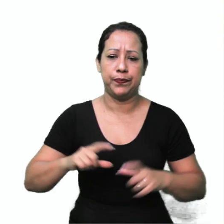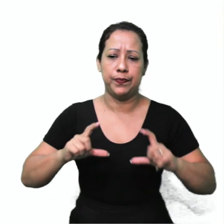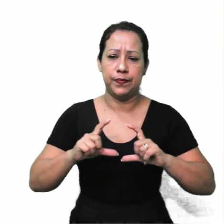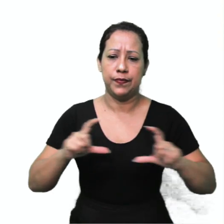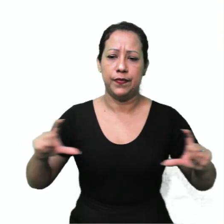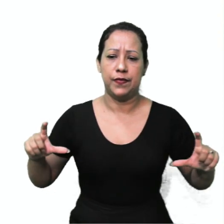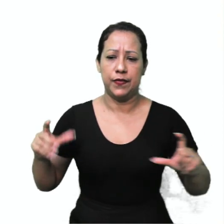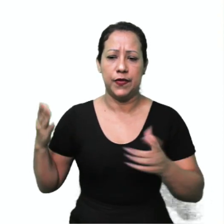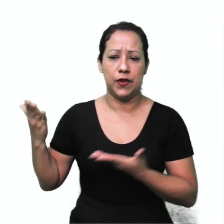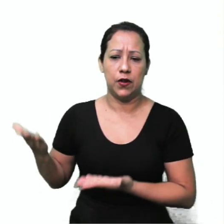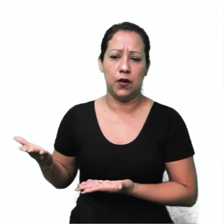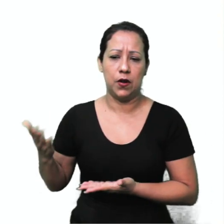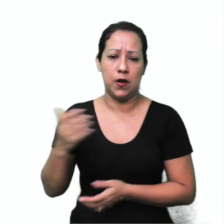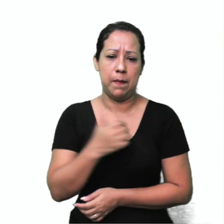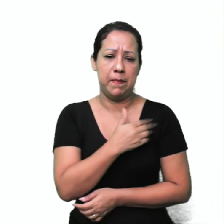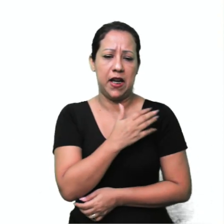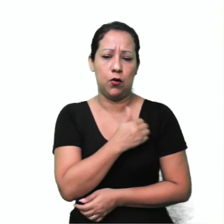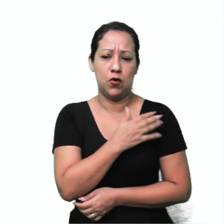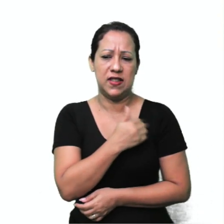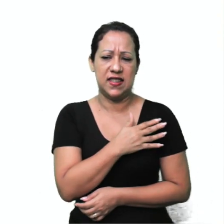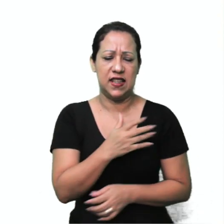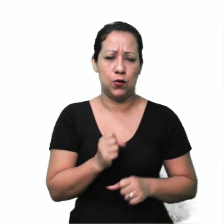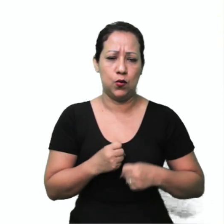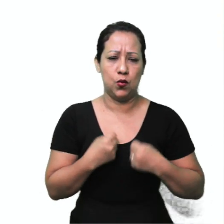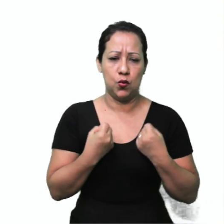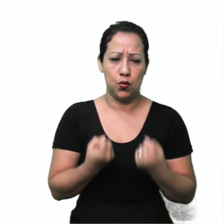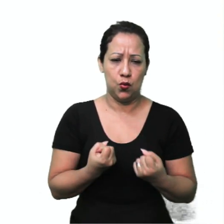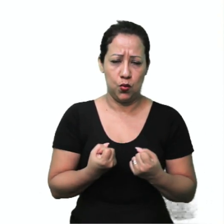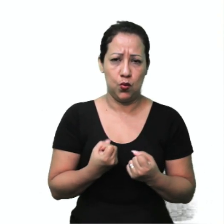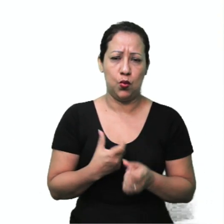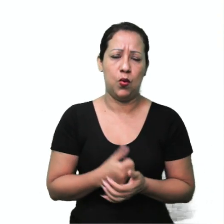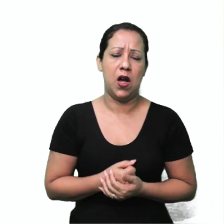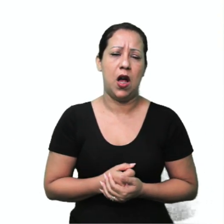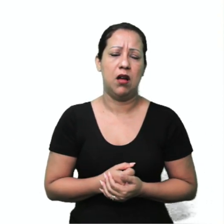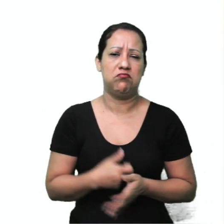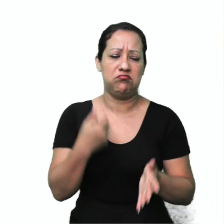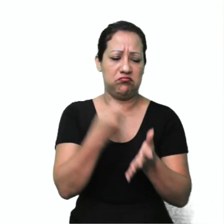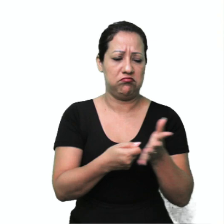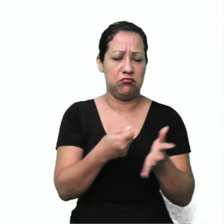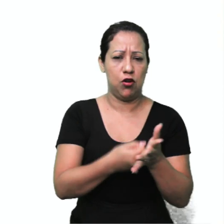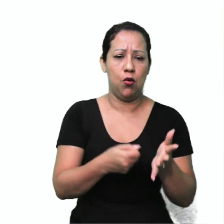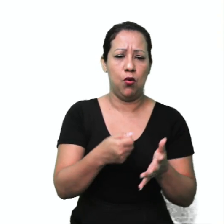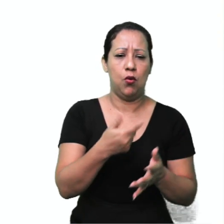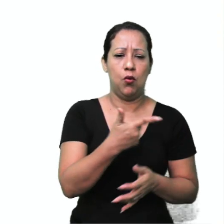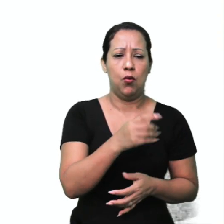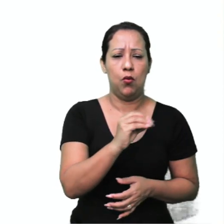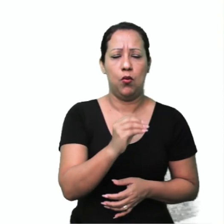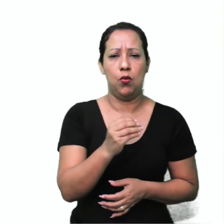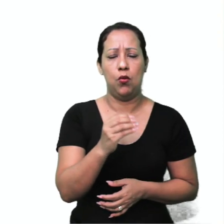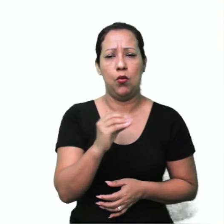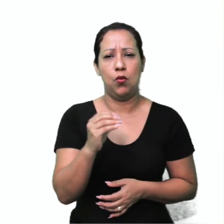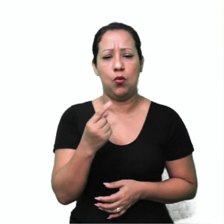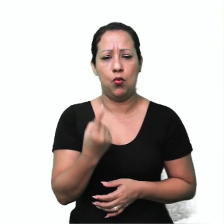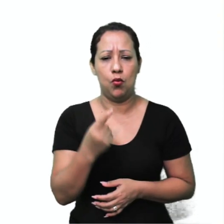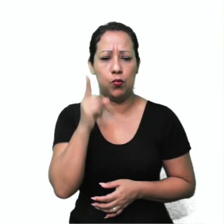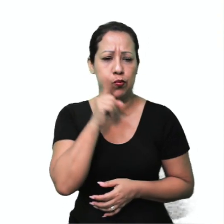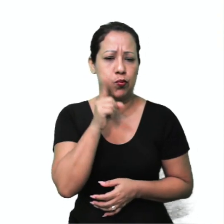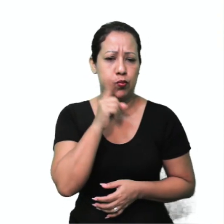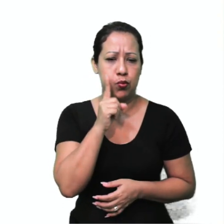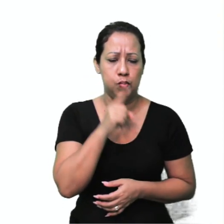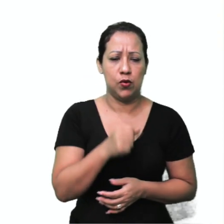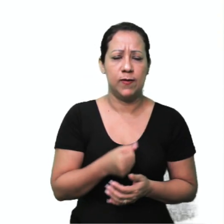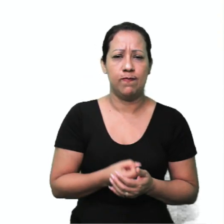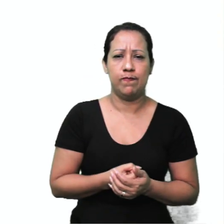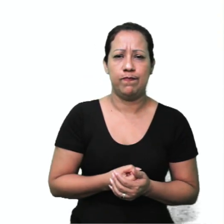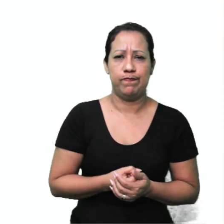ó. Preconceito intensificado, atentado de 2001 nos Estados Unidos, atentados aos metrôs de Madrid e Londres,